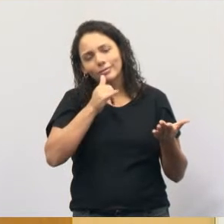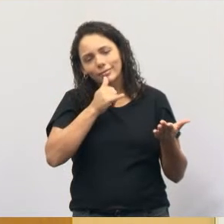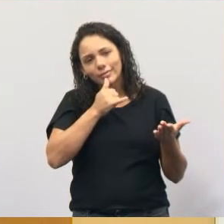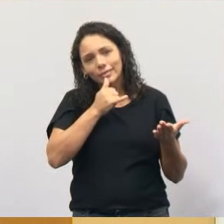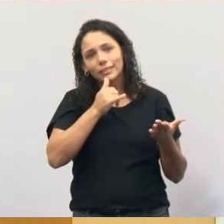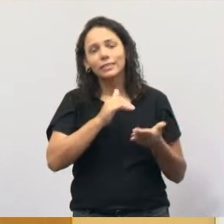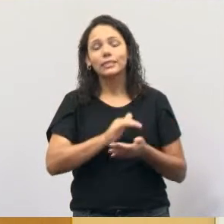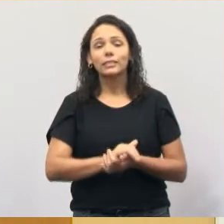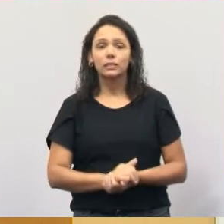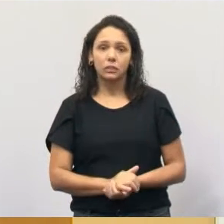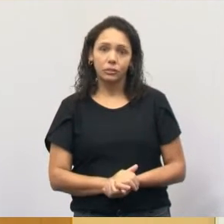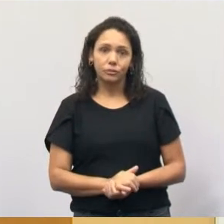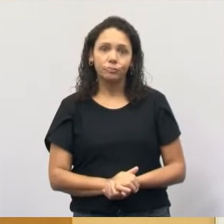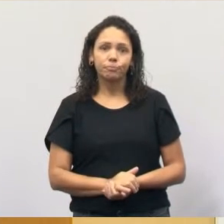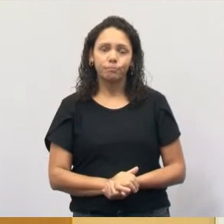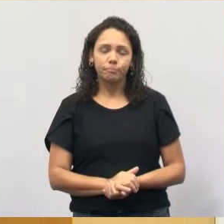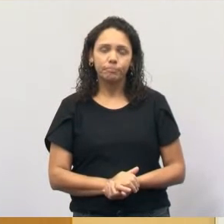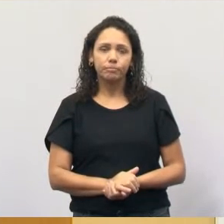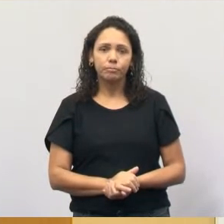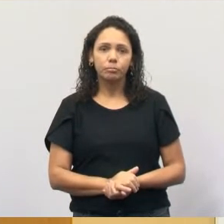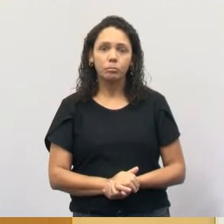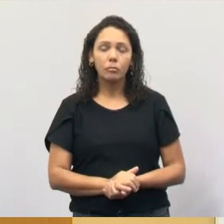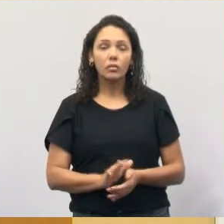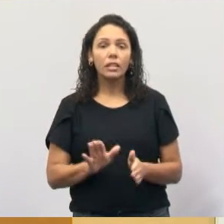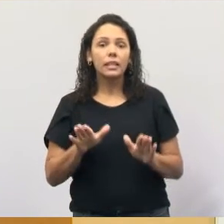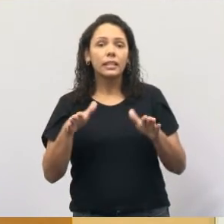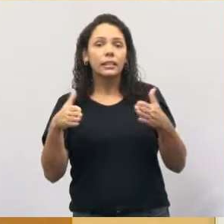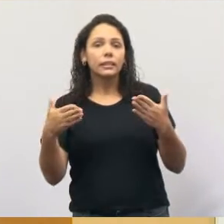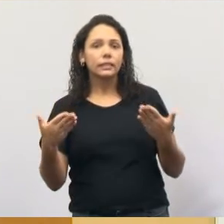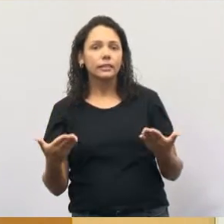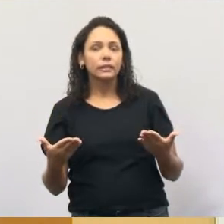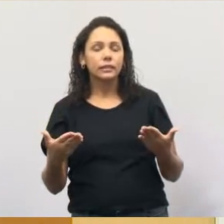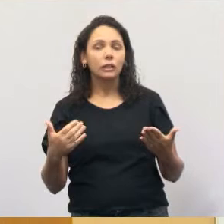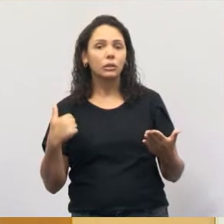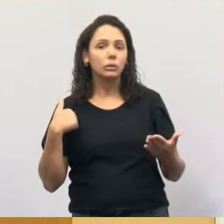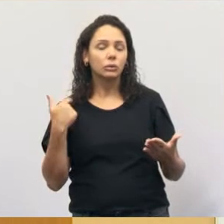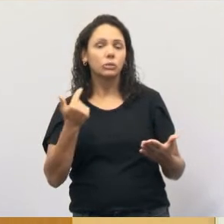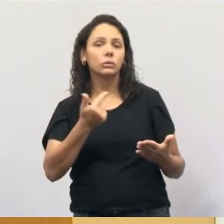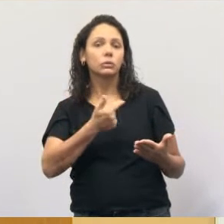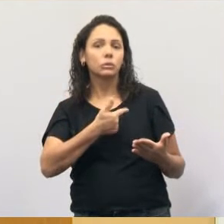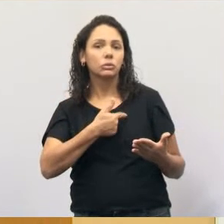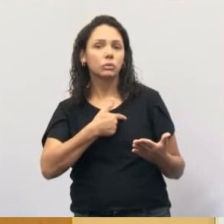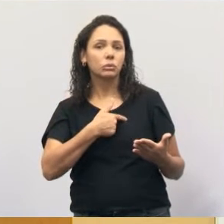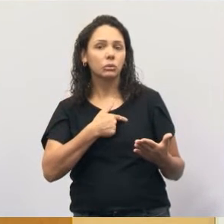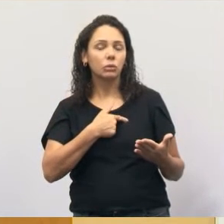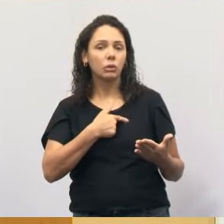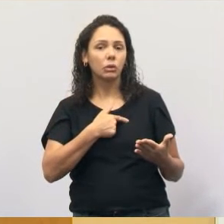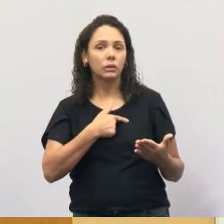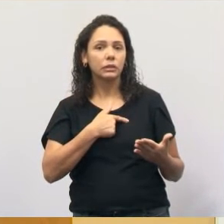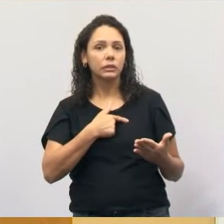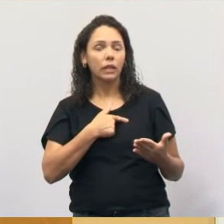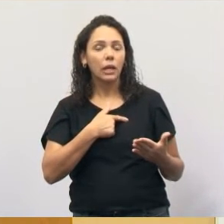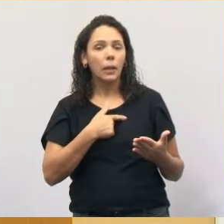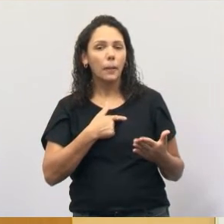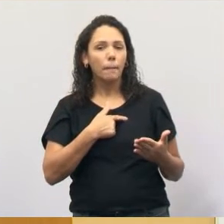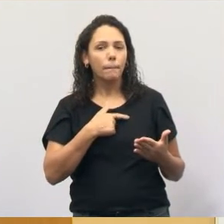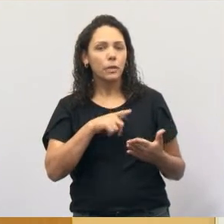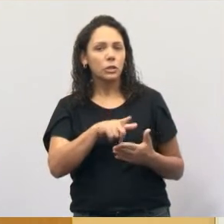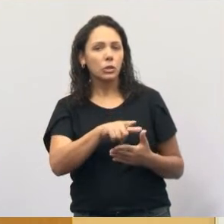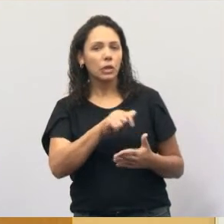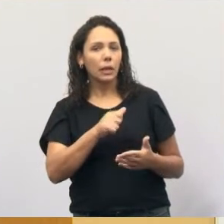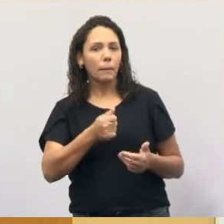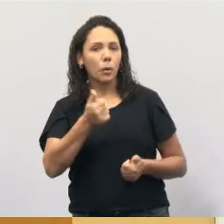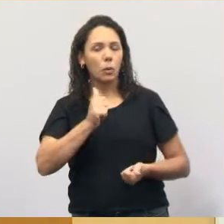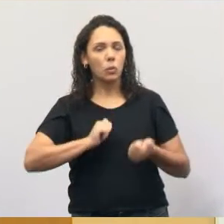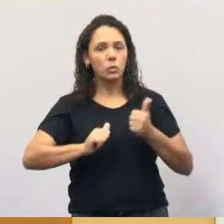Mas, infelizmente, ele veio a falecer, então juntamos aí o artista de hoje, o artista de ontem, o